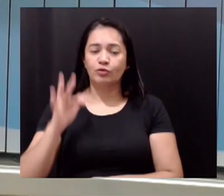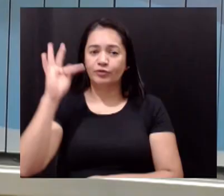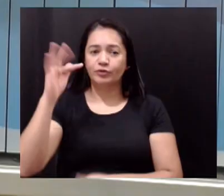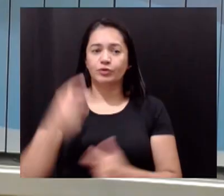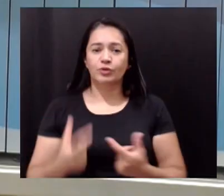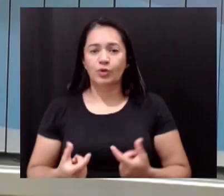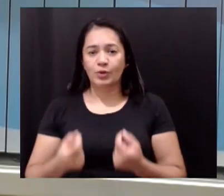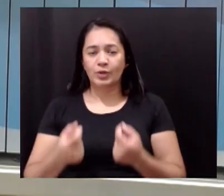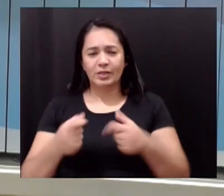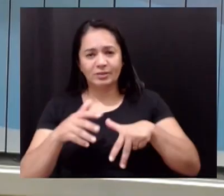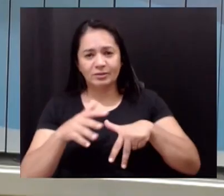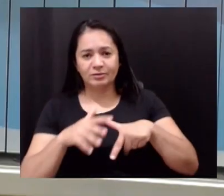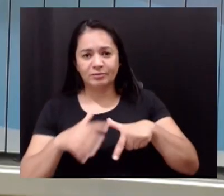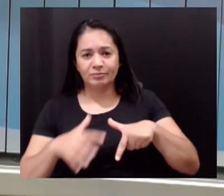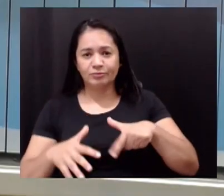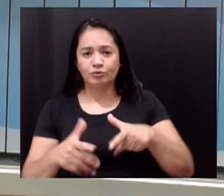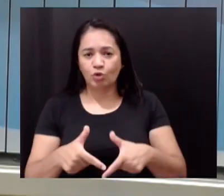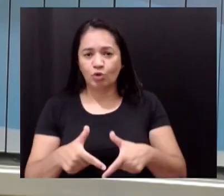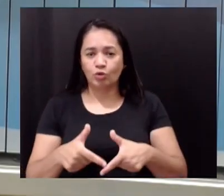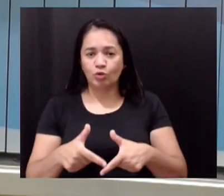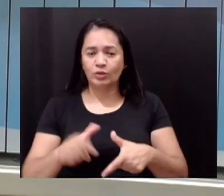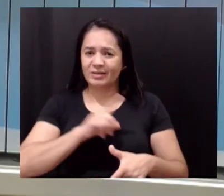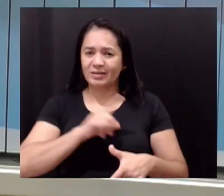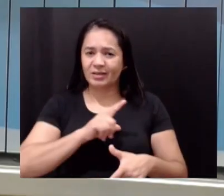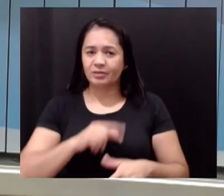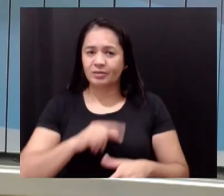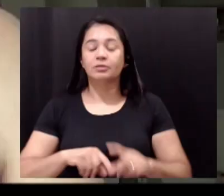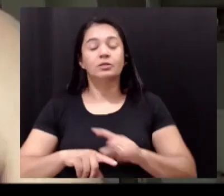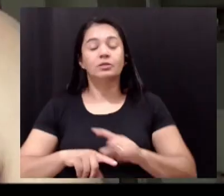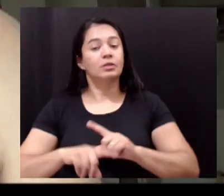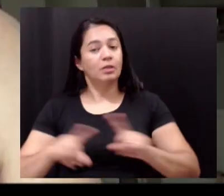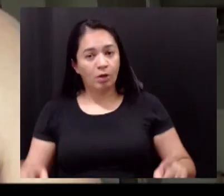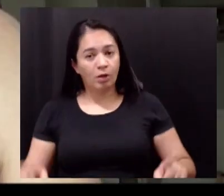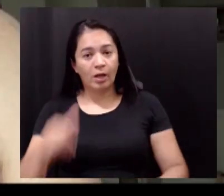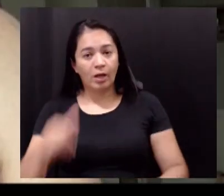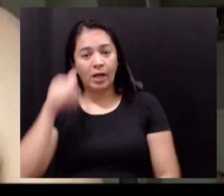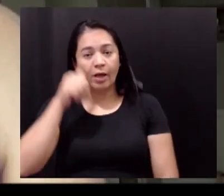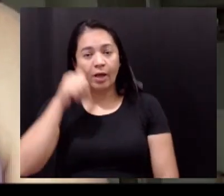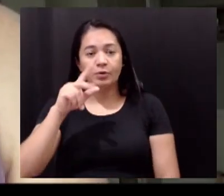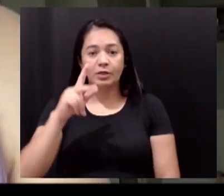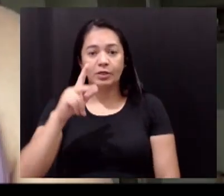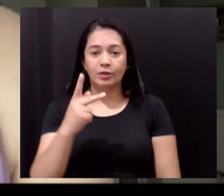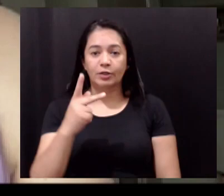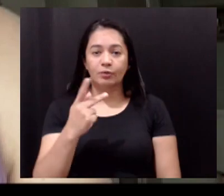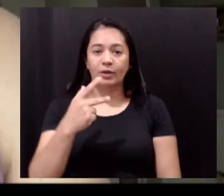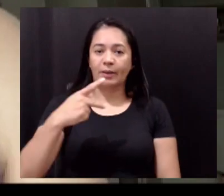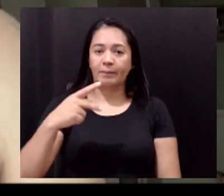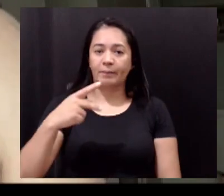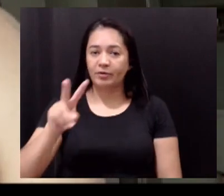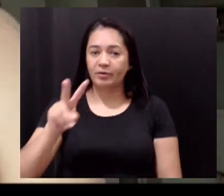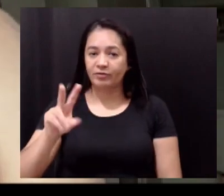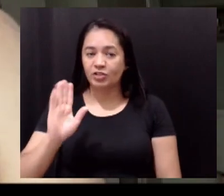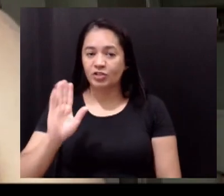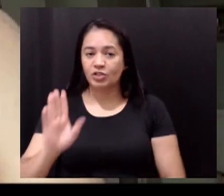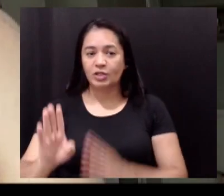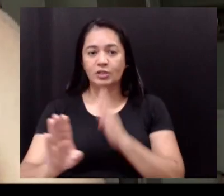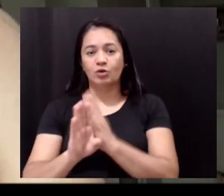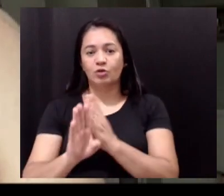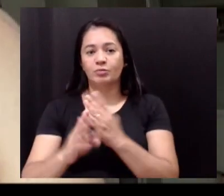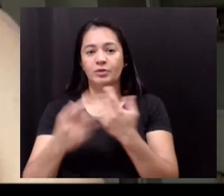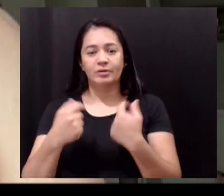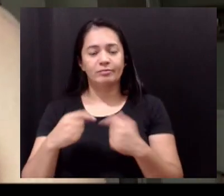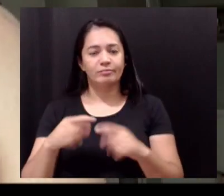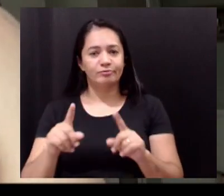Não. A mulher que tem o HPV detectado, ela não necessariamente vai